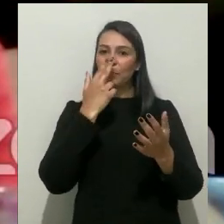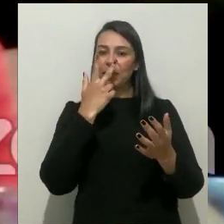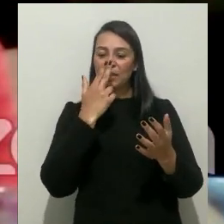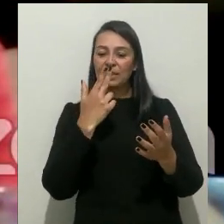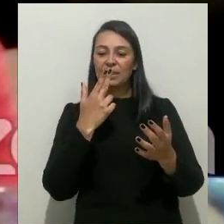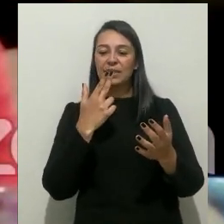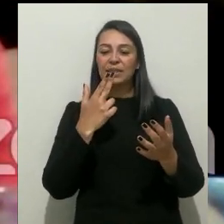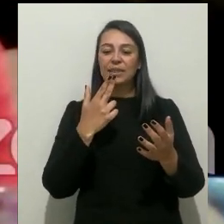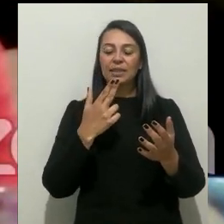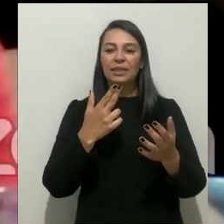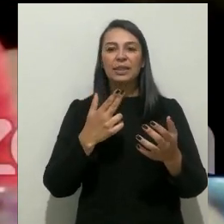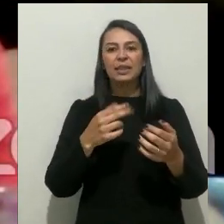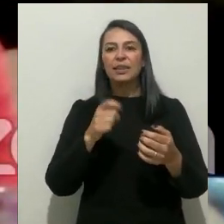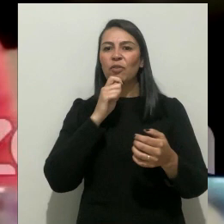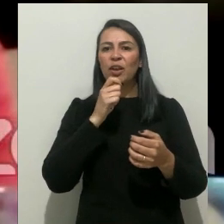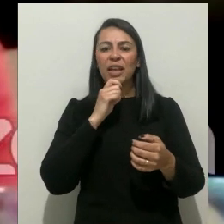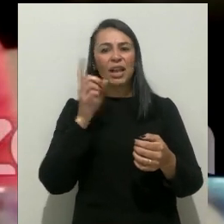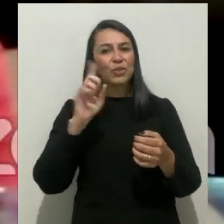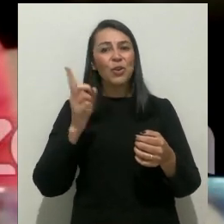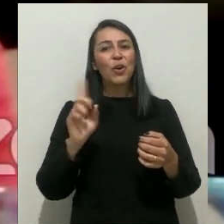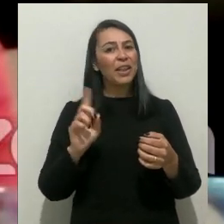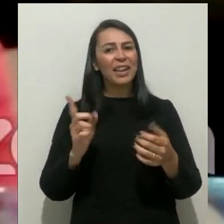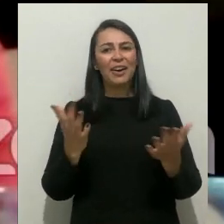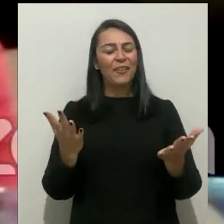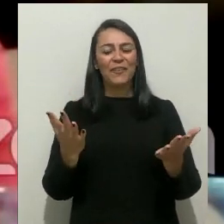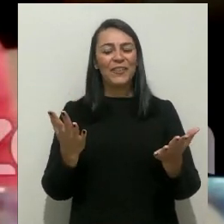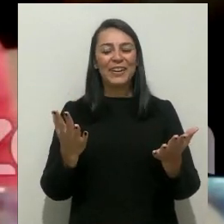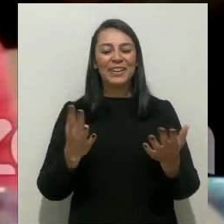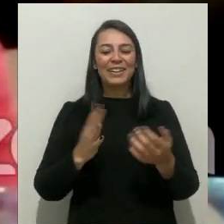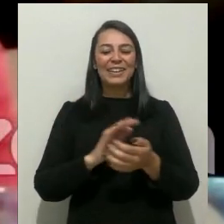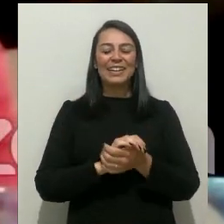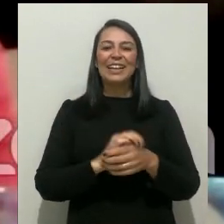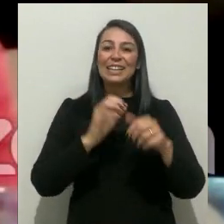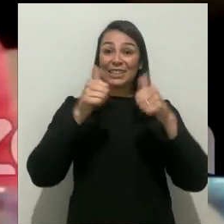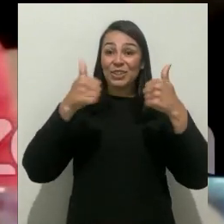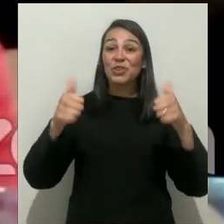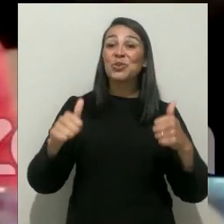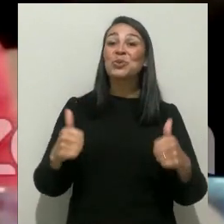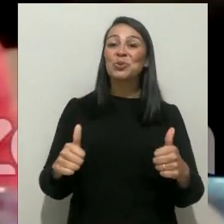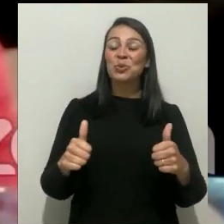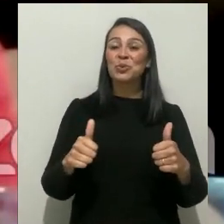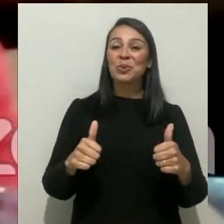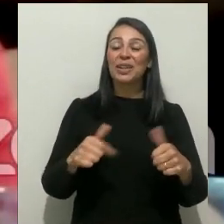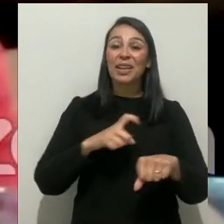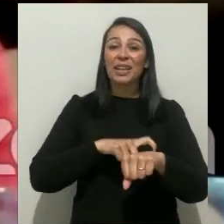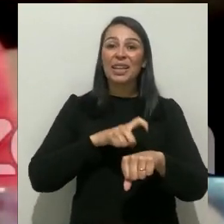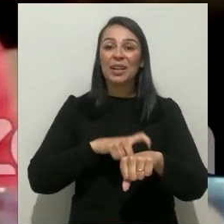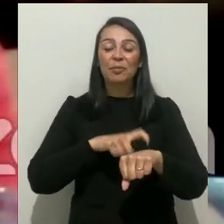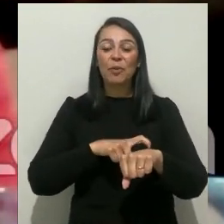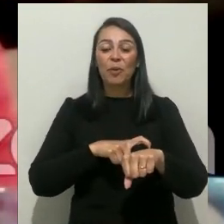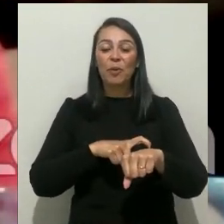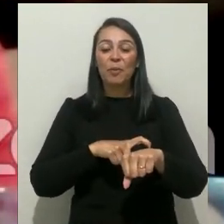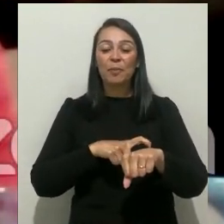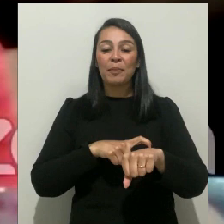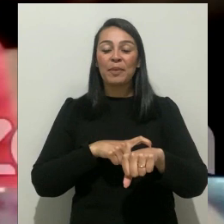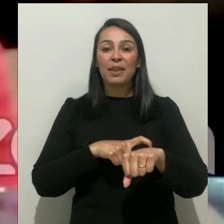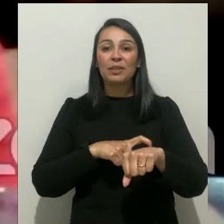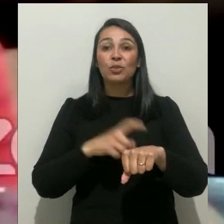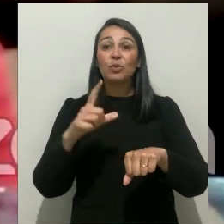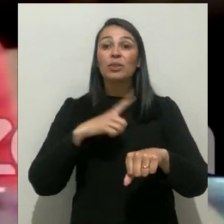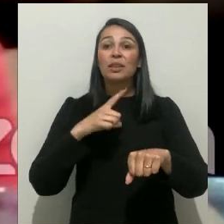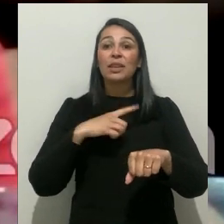nessa coisa de não ser por acaso. Tem barato aí. Né? Então, naquele momento, surge